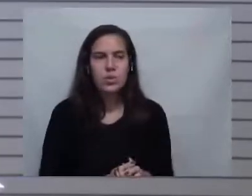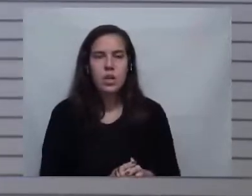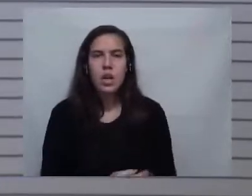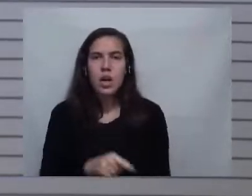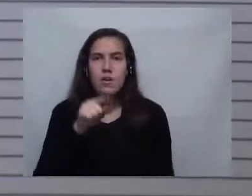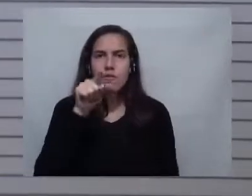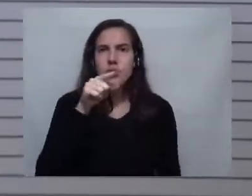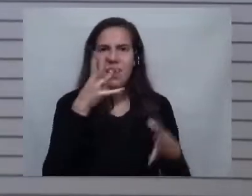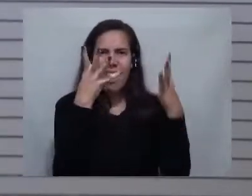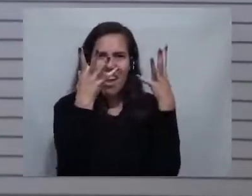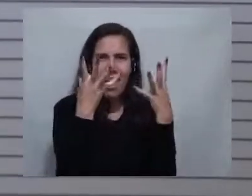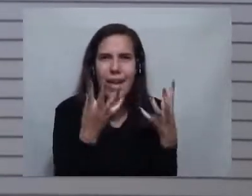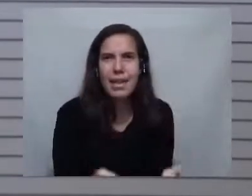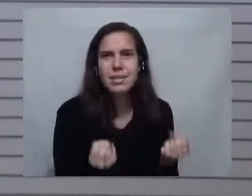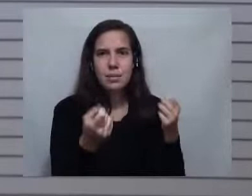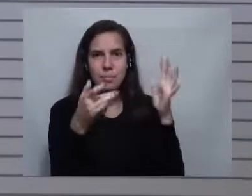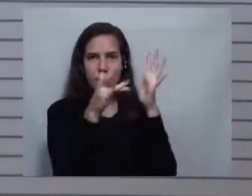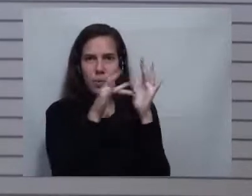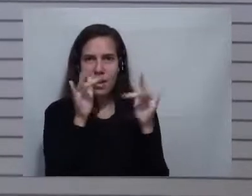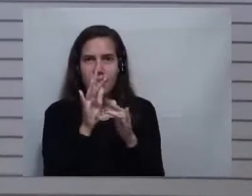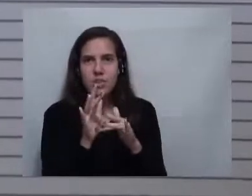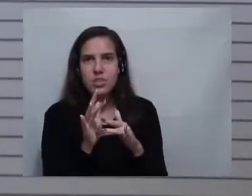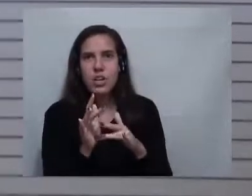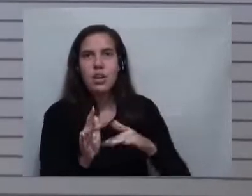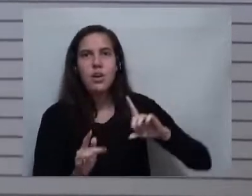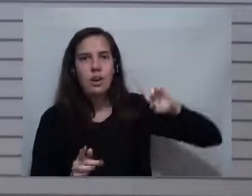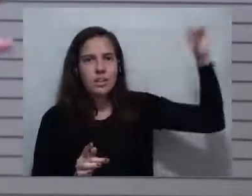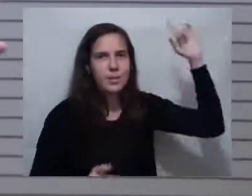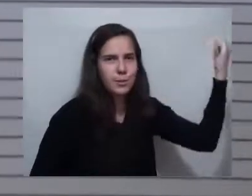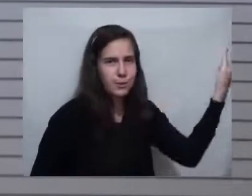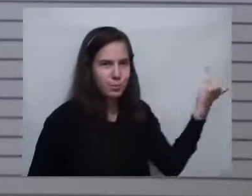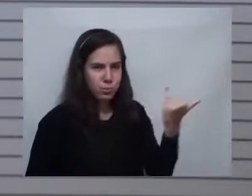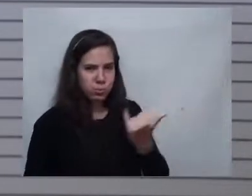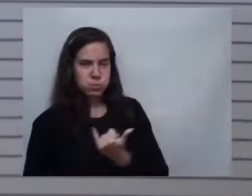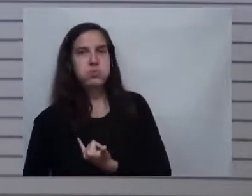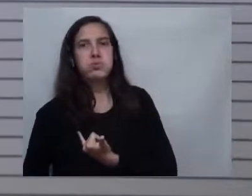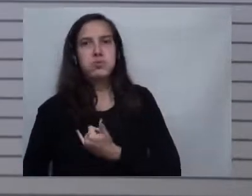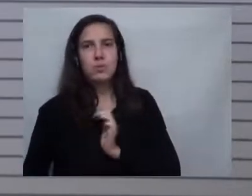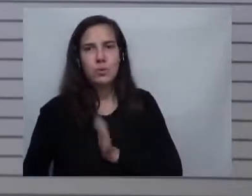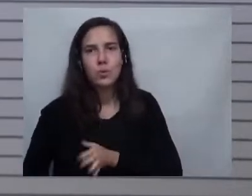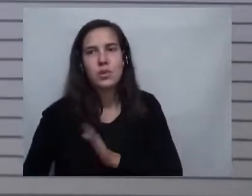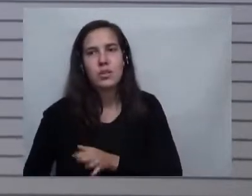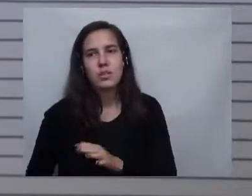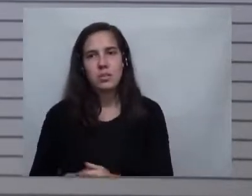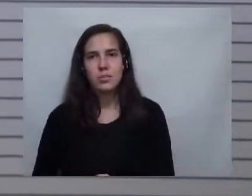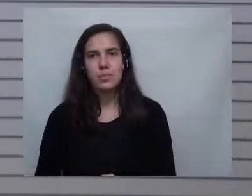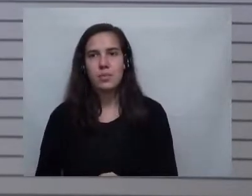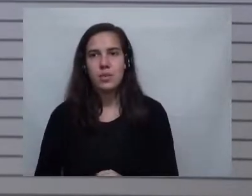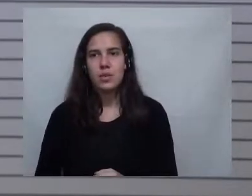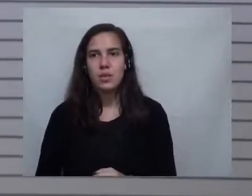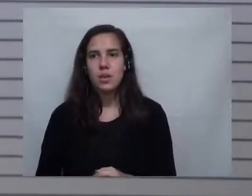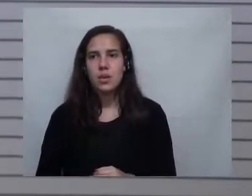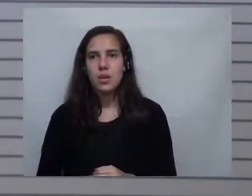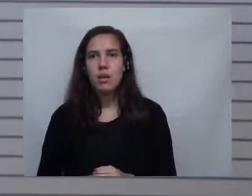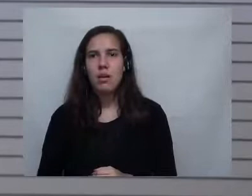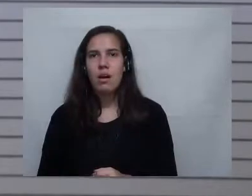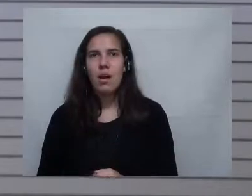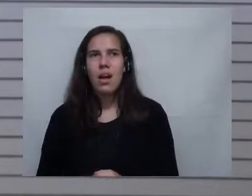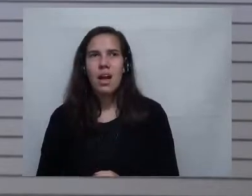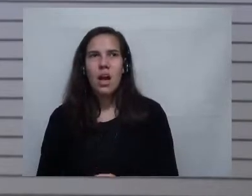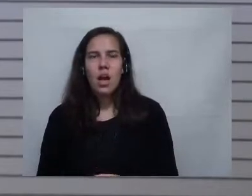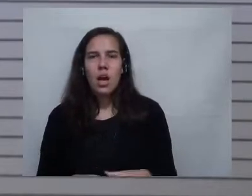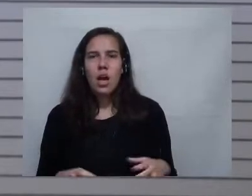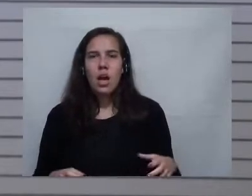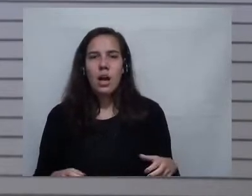está ouvindo o evangelho isso e fala o coração porque simplesmente a história e roube